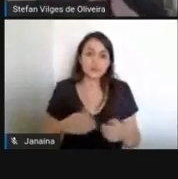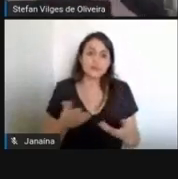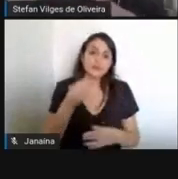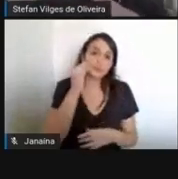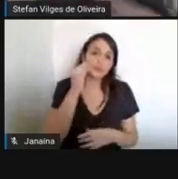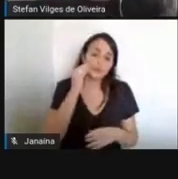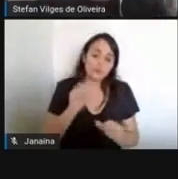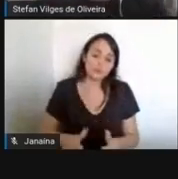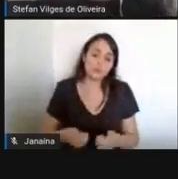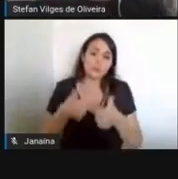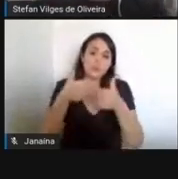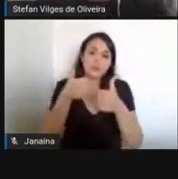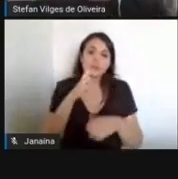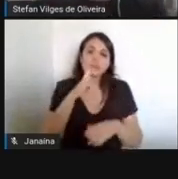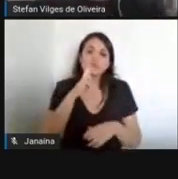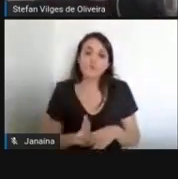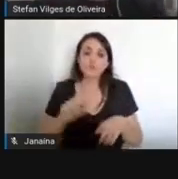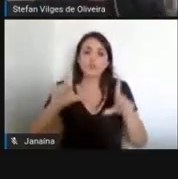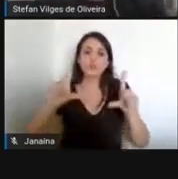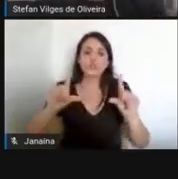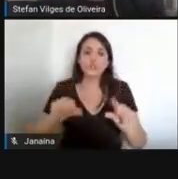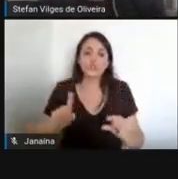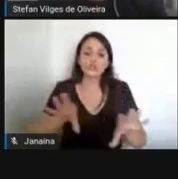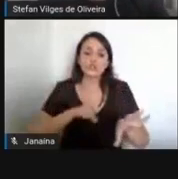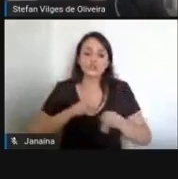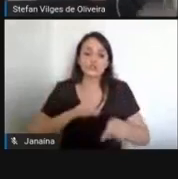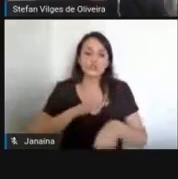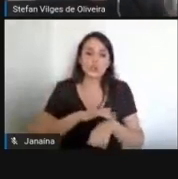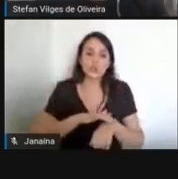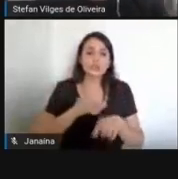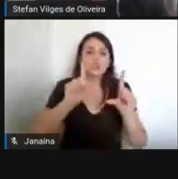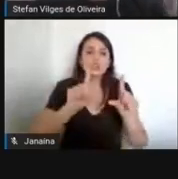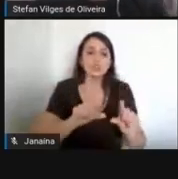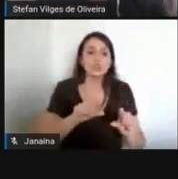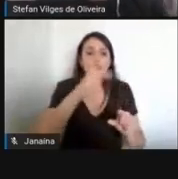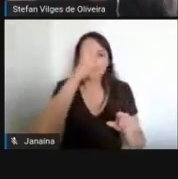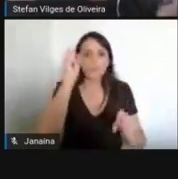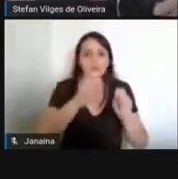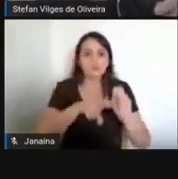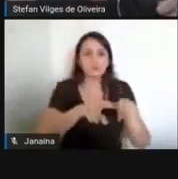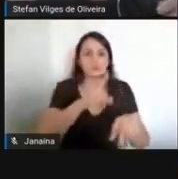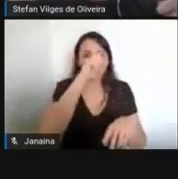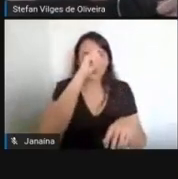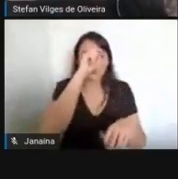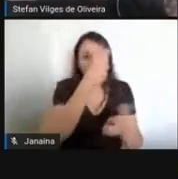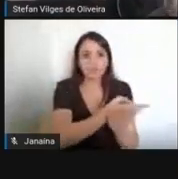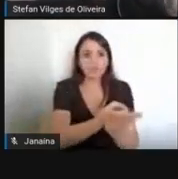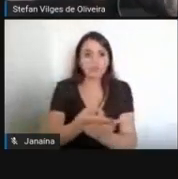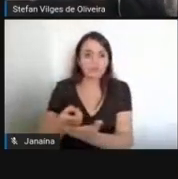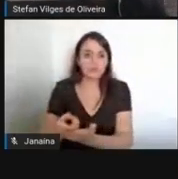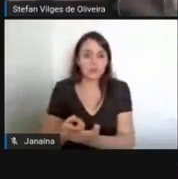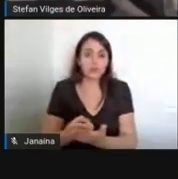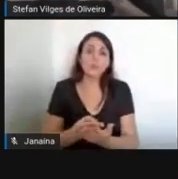consequentemente melhorando a resposta de todo o sistema para atender esses casos até que nós tenhamos uma vacina efetiva ou um medicamento.